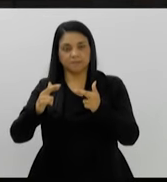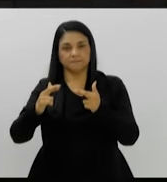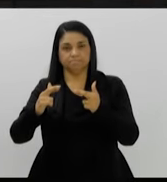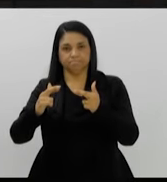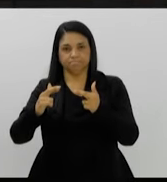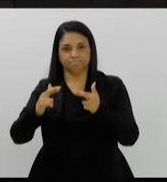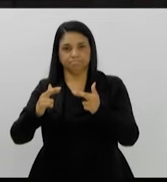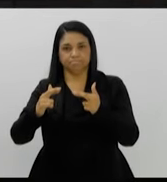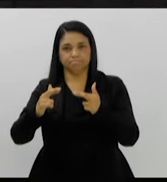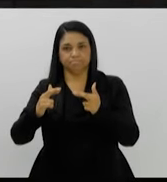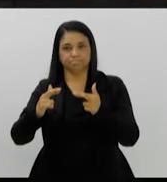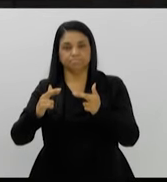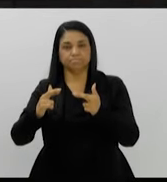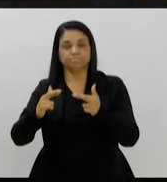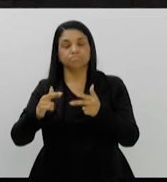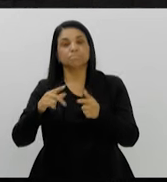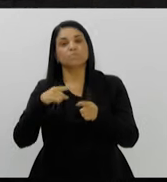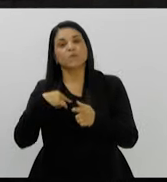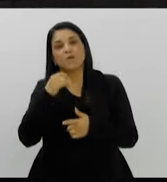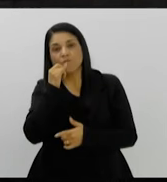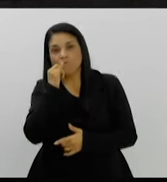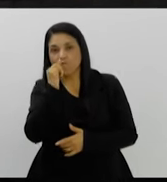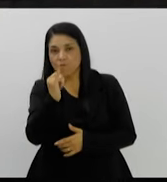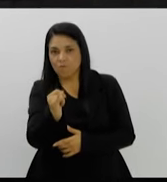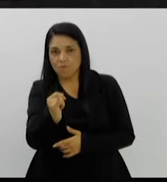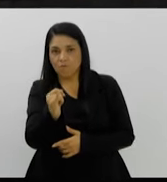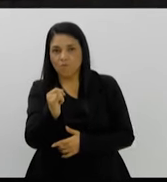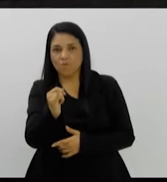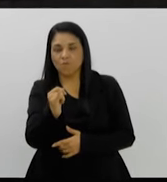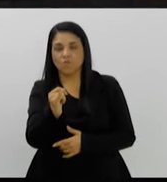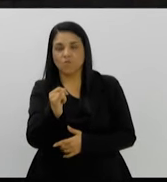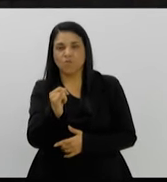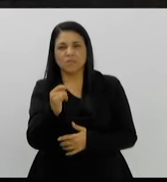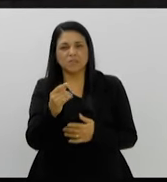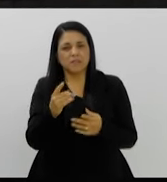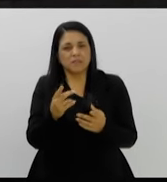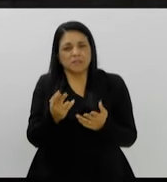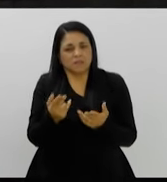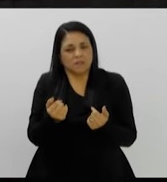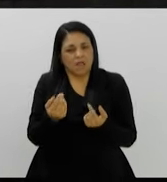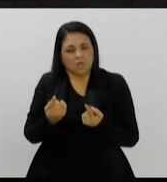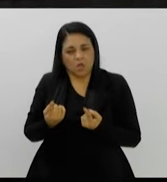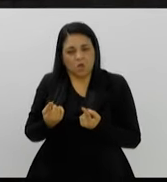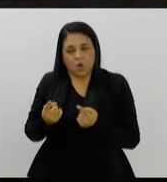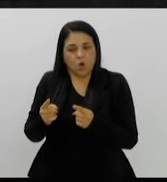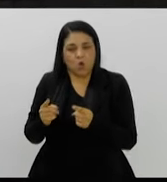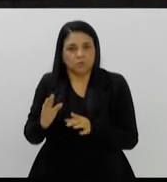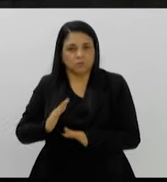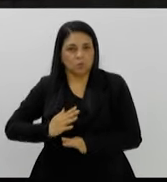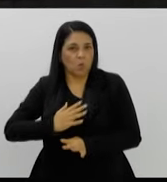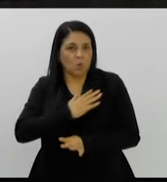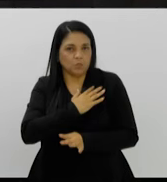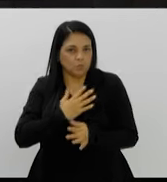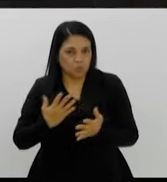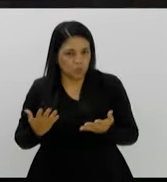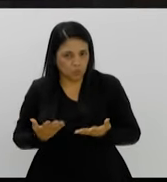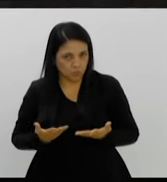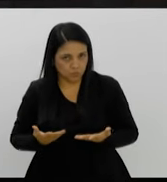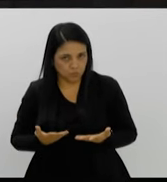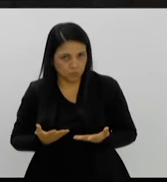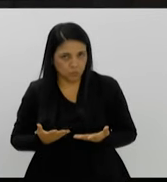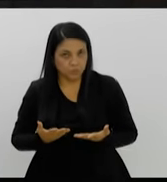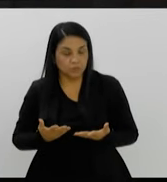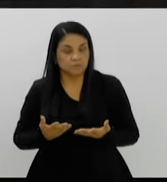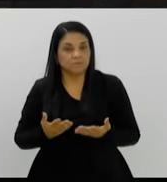comando e dizer nada contra ao Comandante atual que aí está